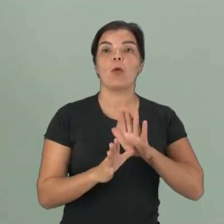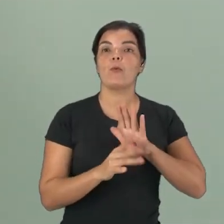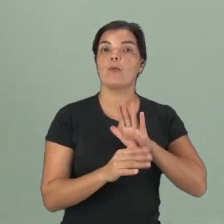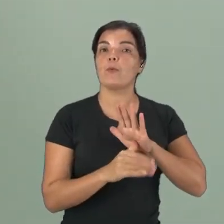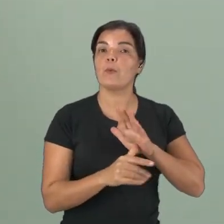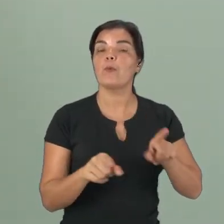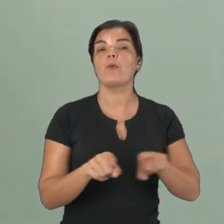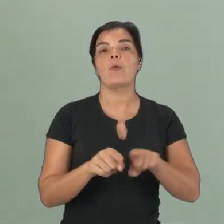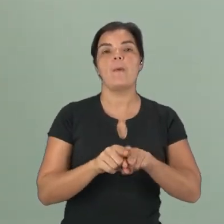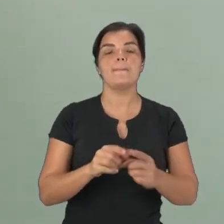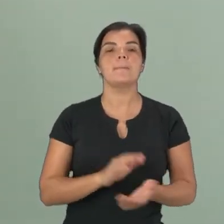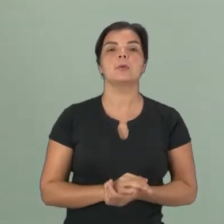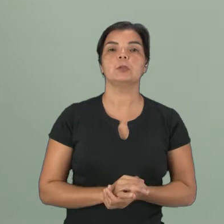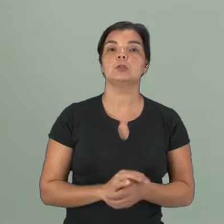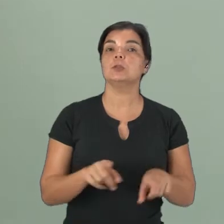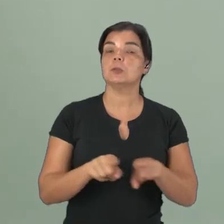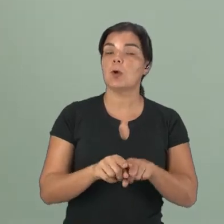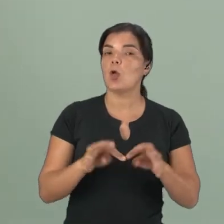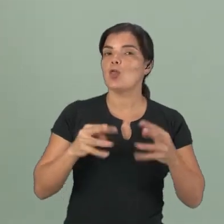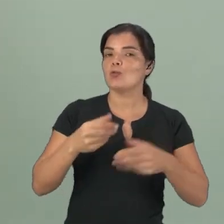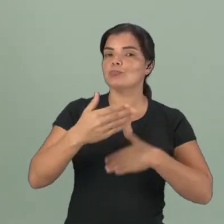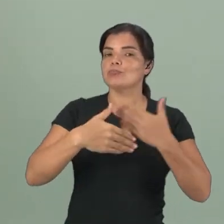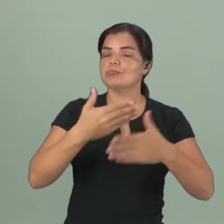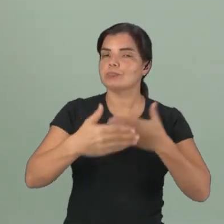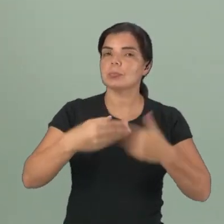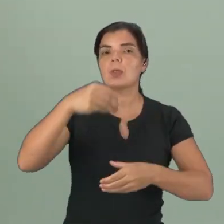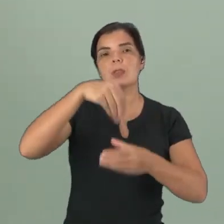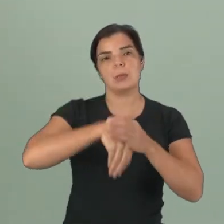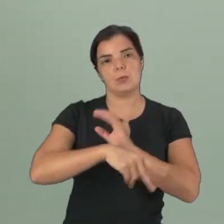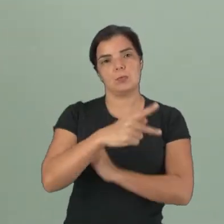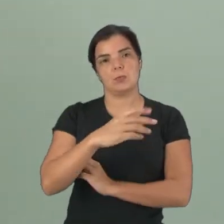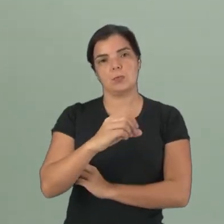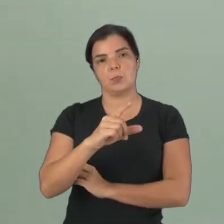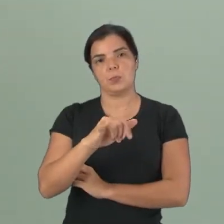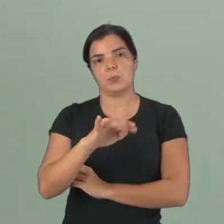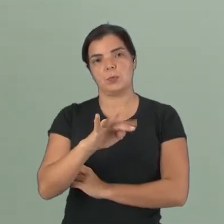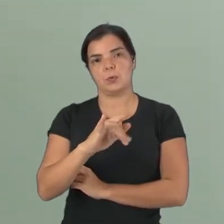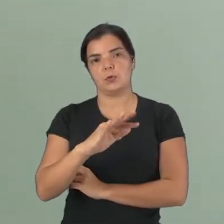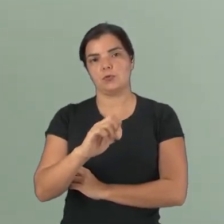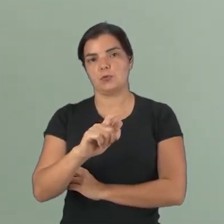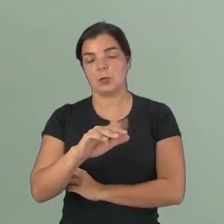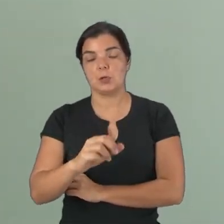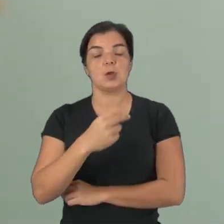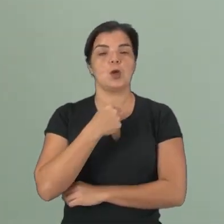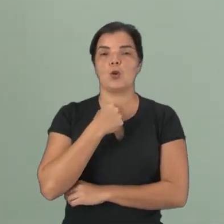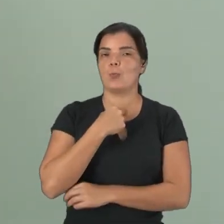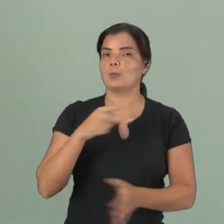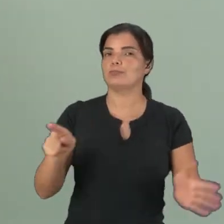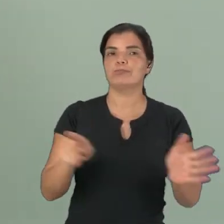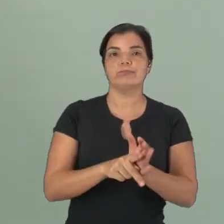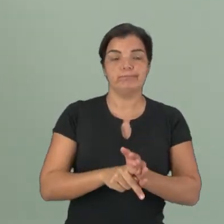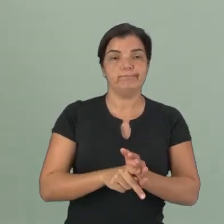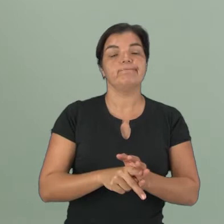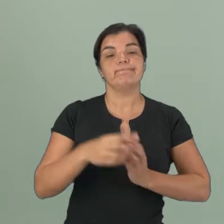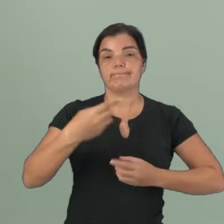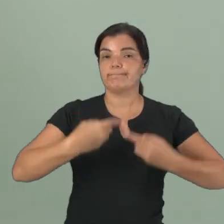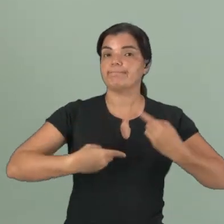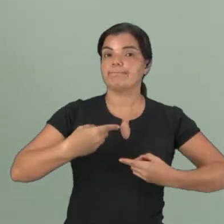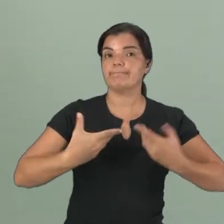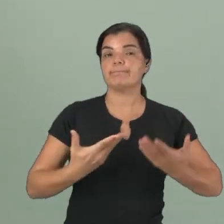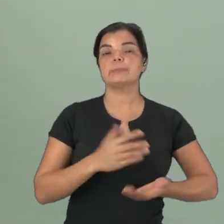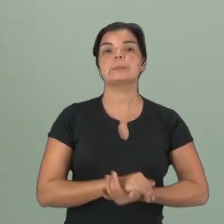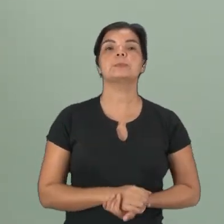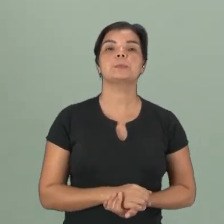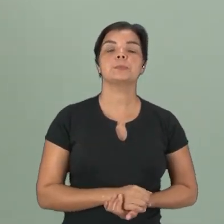fraudes, manipulações, tudo isso estão dentro desse processo de politicagem que não são e não deveriam fazer parte da nossa política,